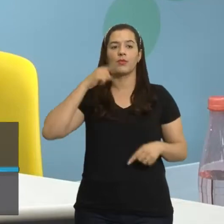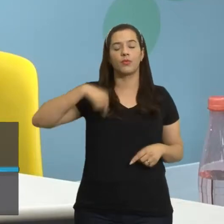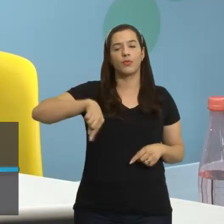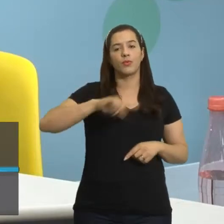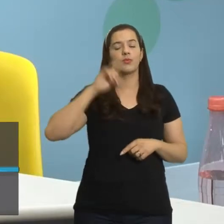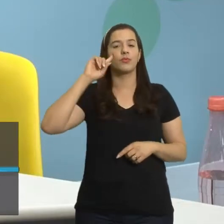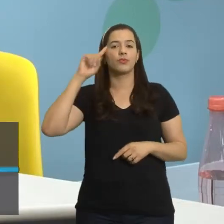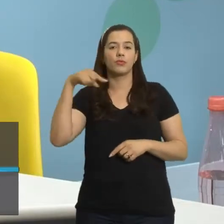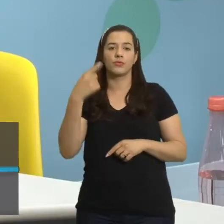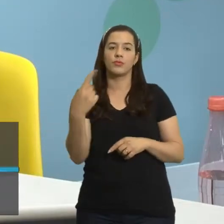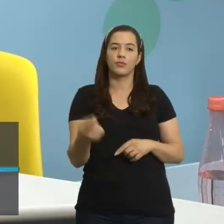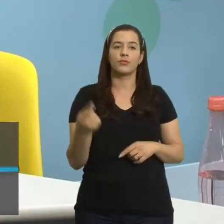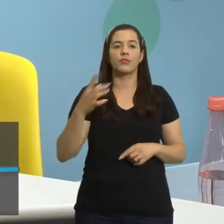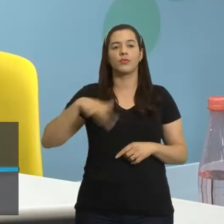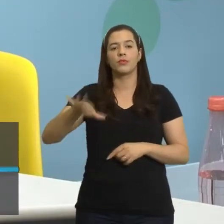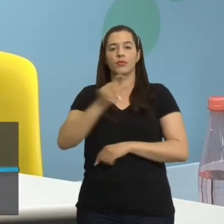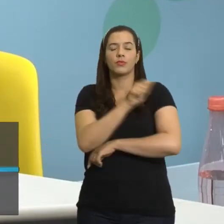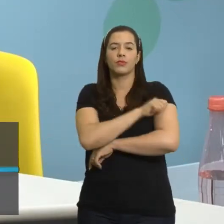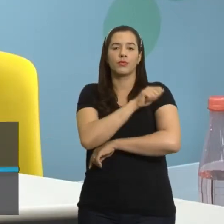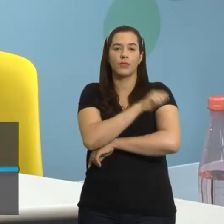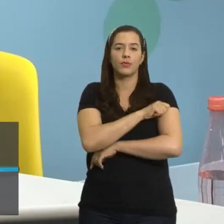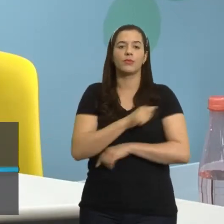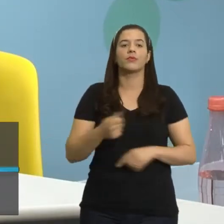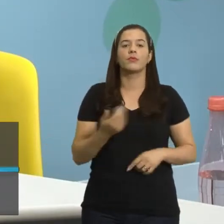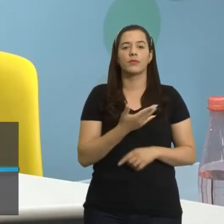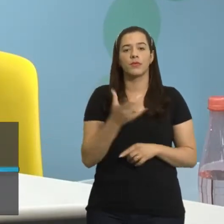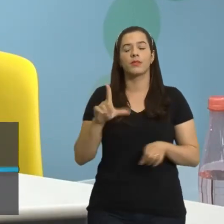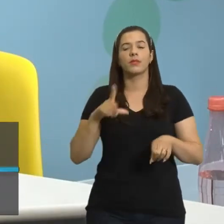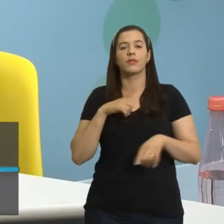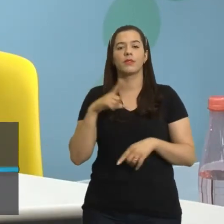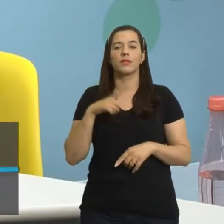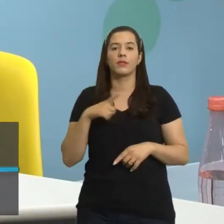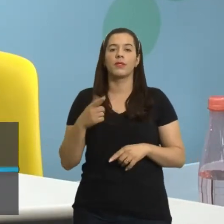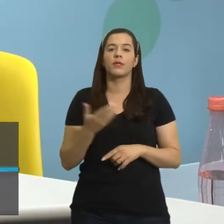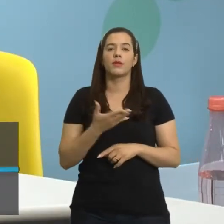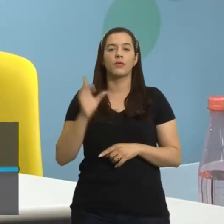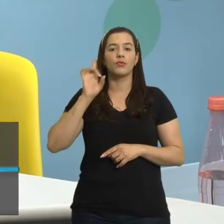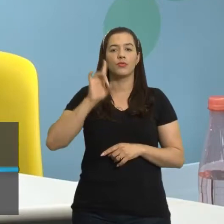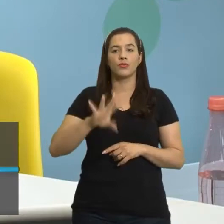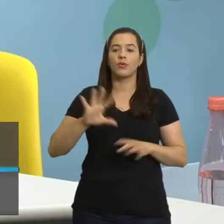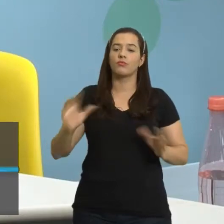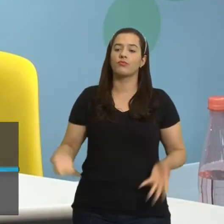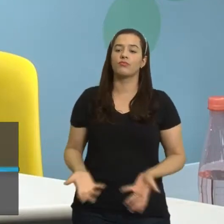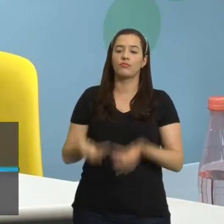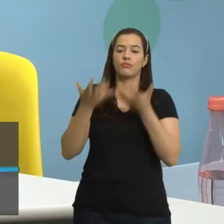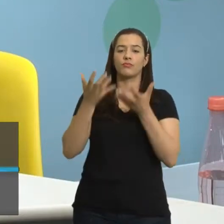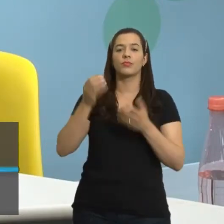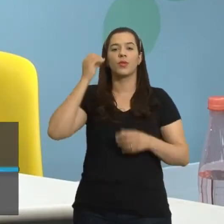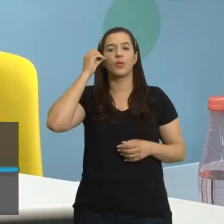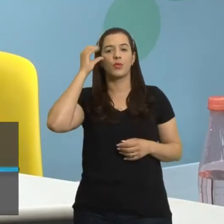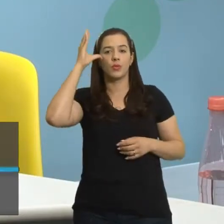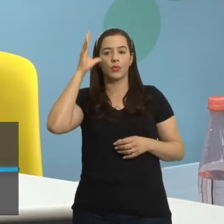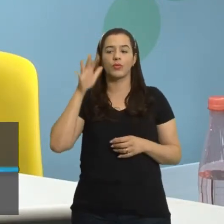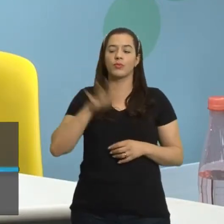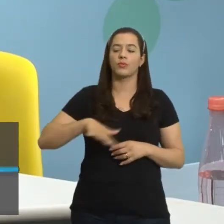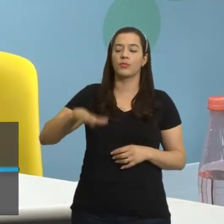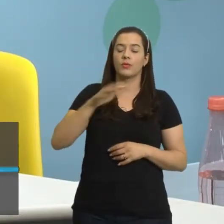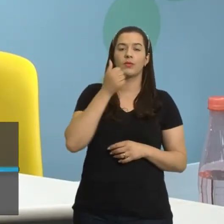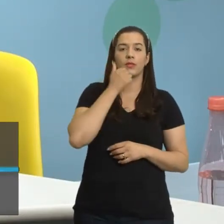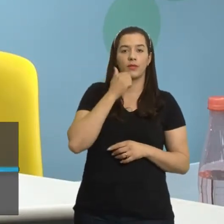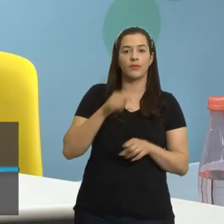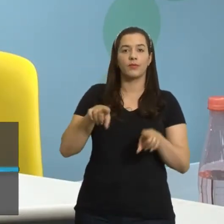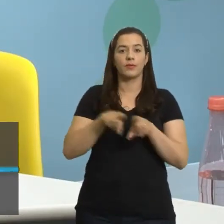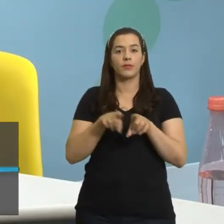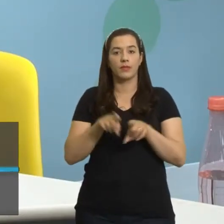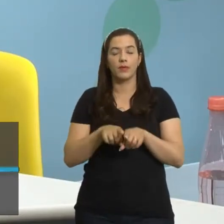dia, ao dia a dia dos estudantes e que, inclusive, pode não só enriquecer o conhecimento científico deles, como